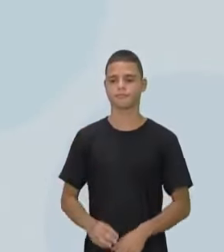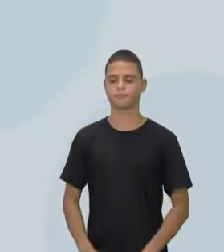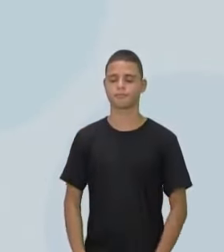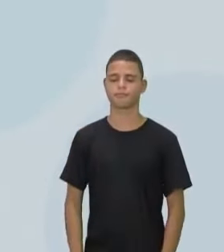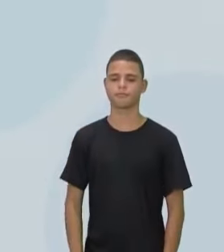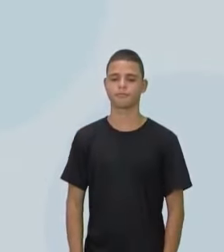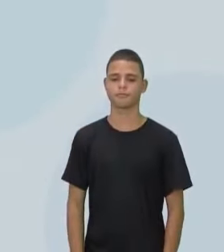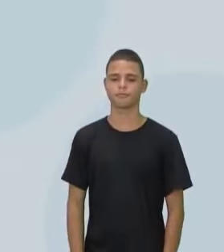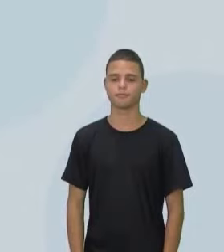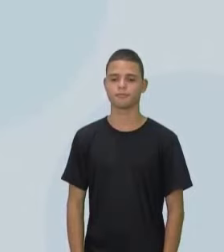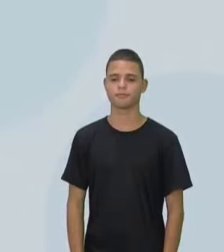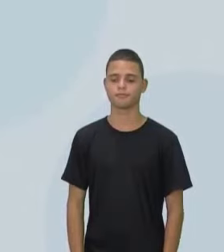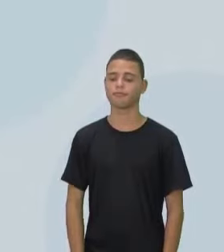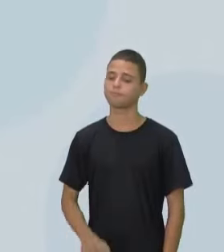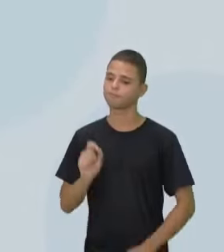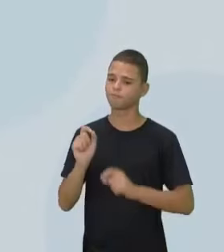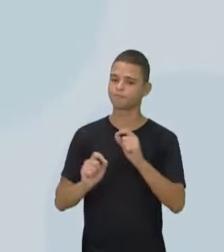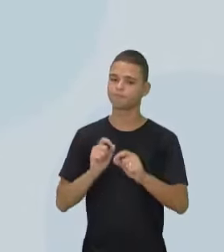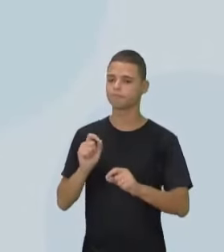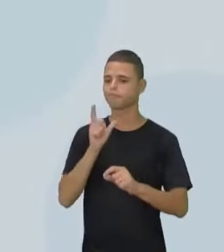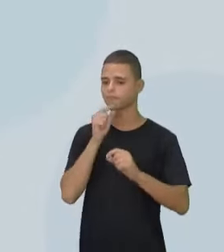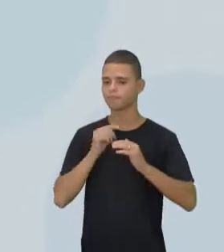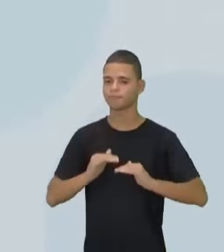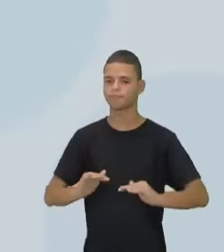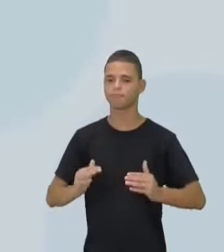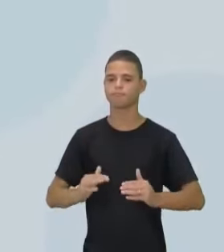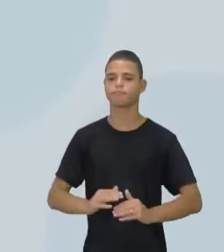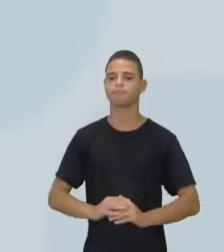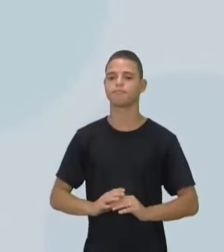chat, pessoal. O que são rios voadores?